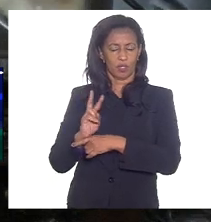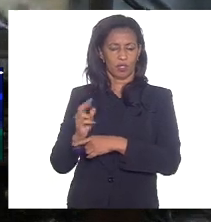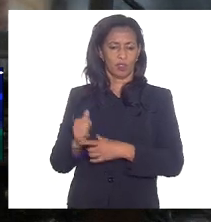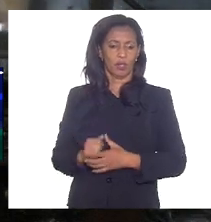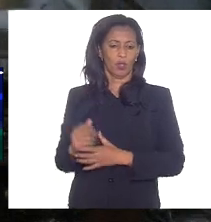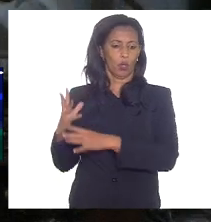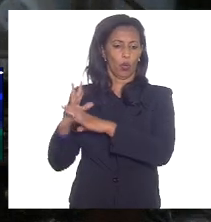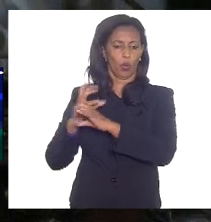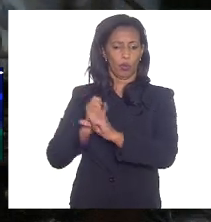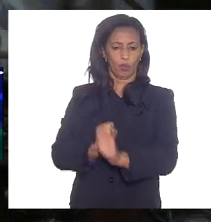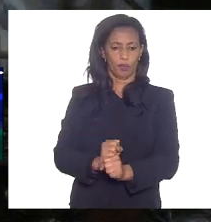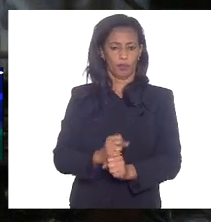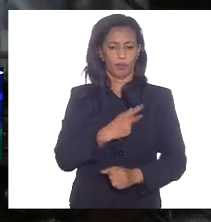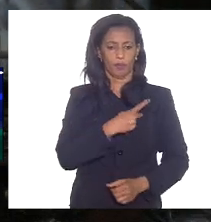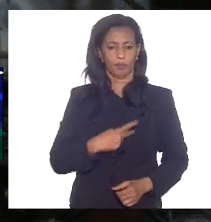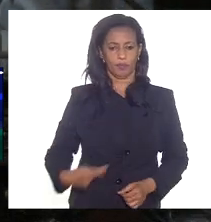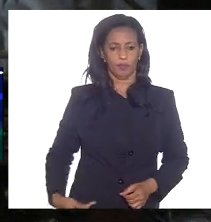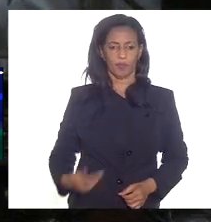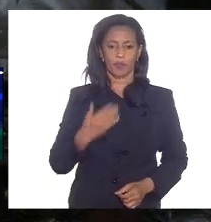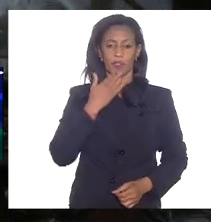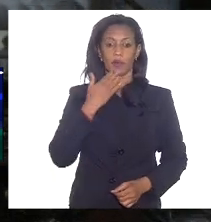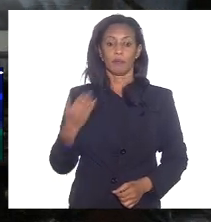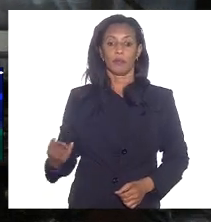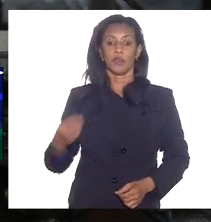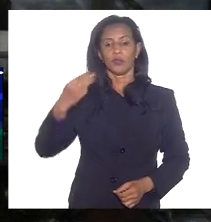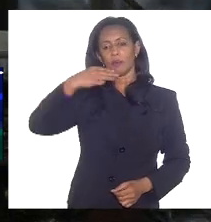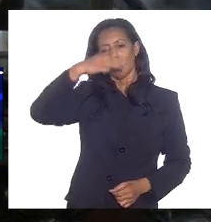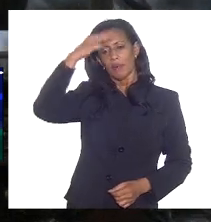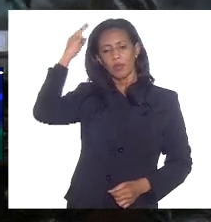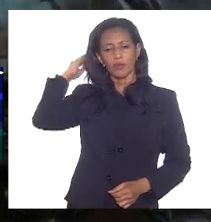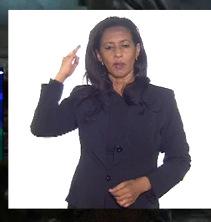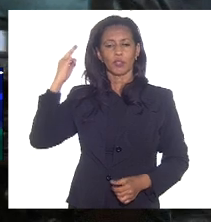Orçamento. Presidência convida o deputado Márcio Pacheco.